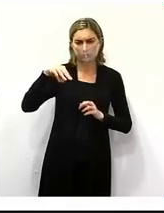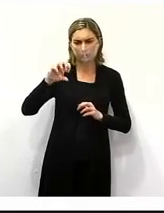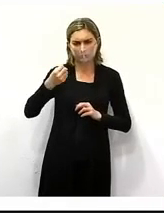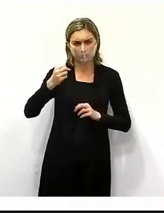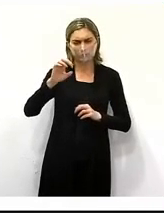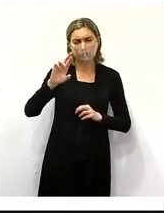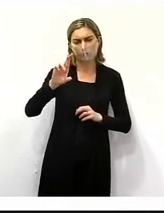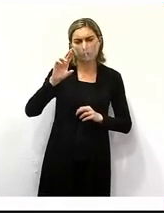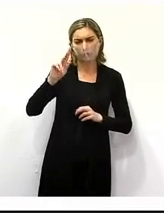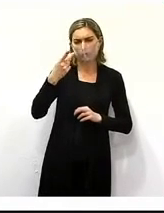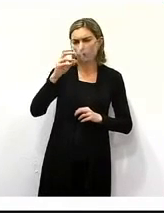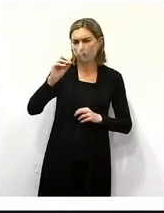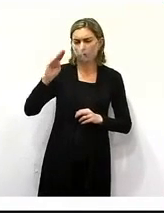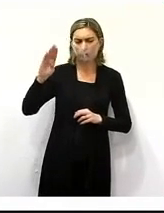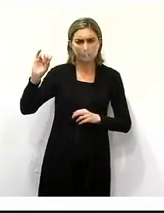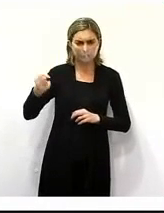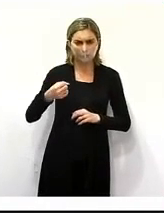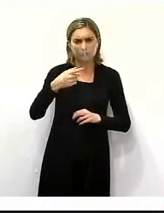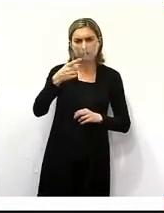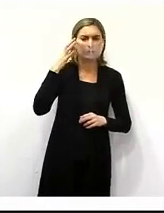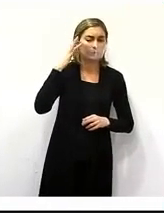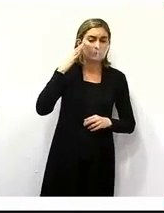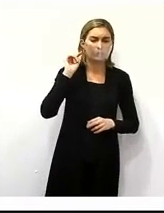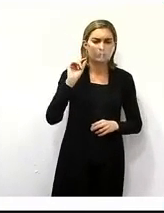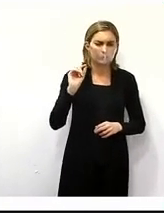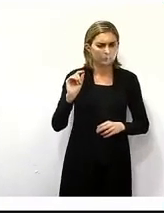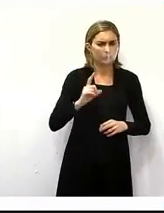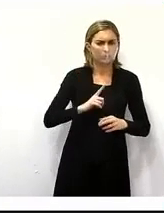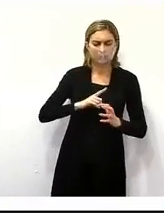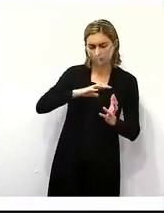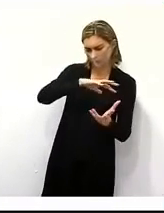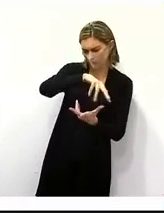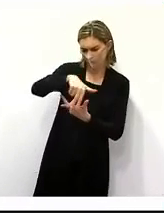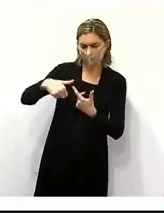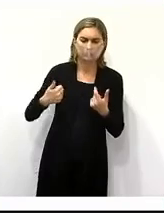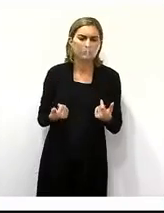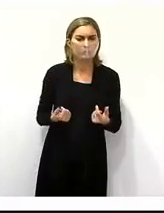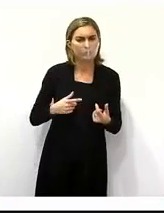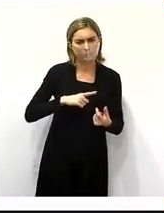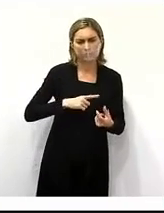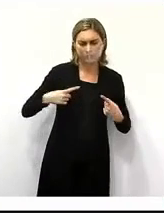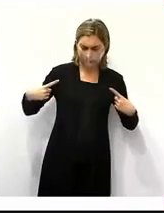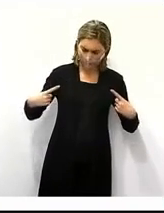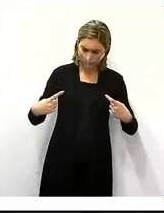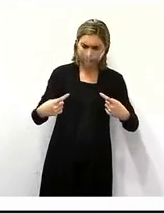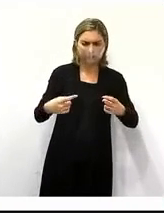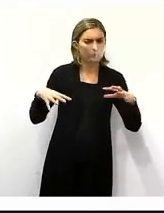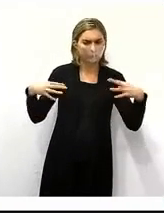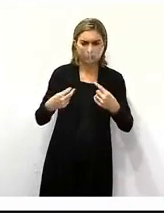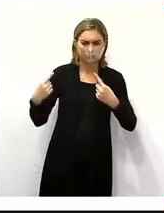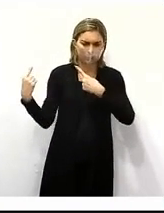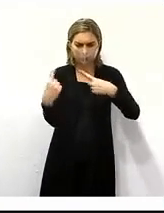aquele filósofo que partia do pressuposto que o que existe no mundo, é a guerra de todos